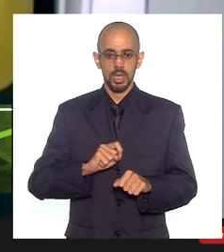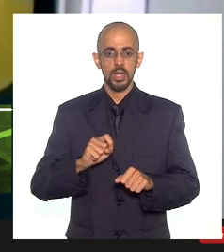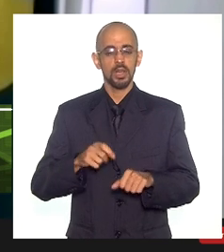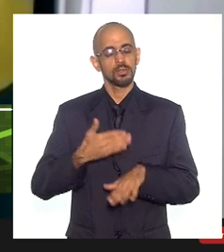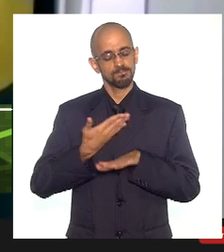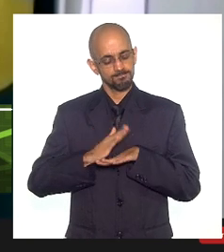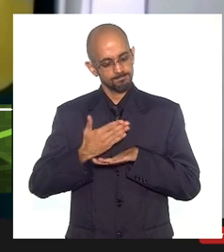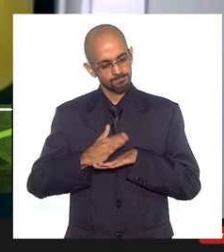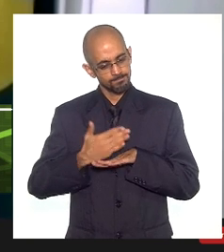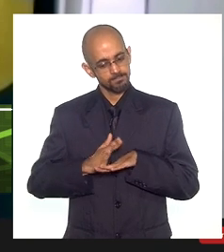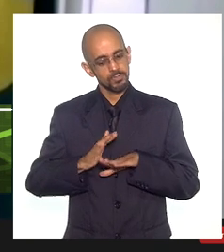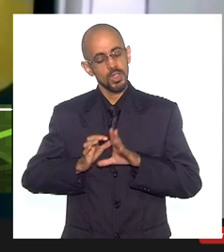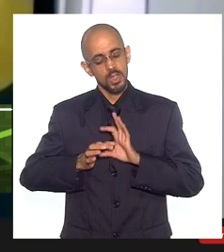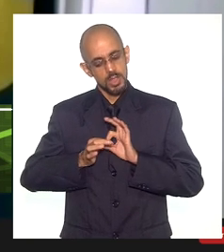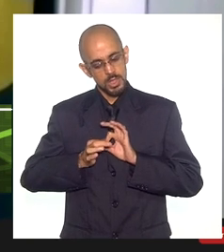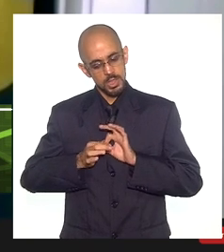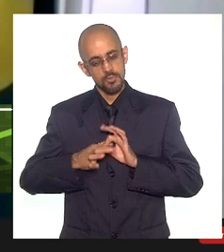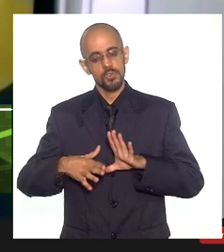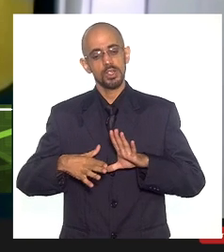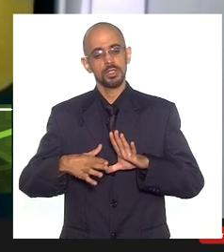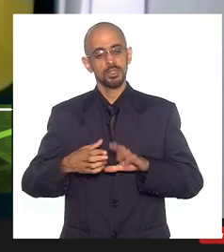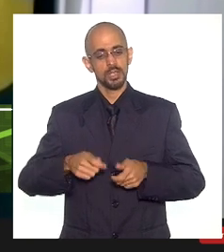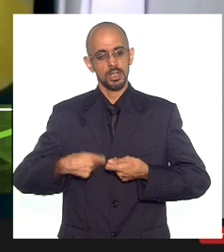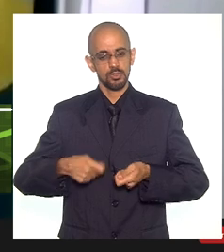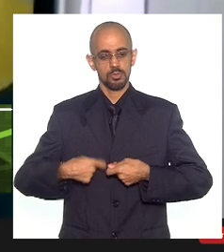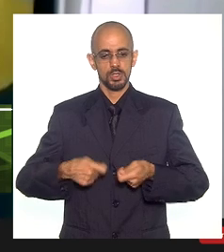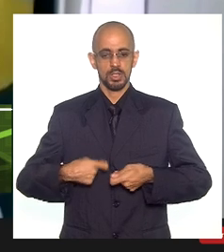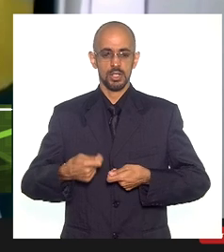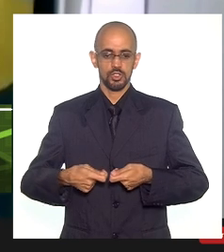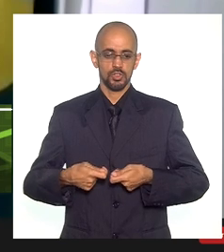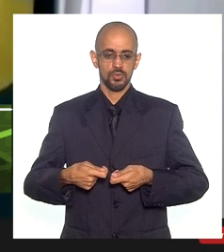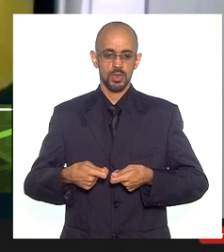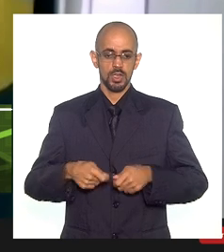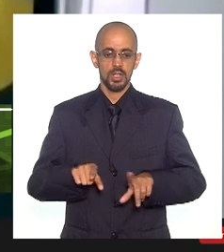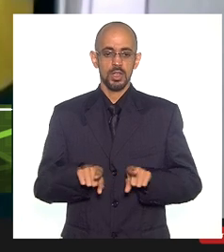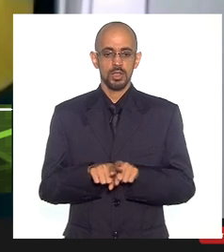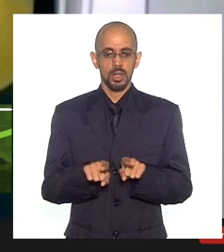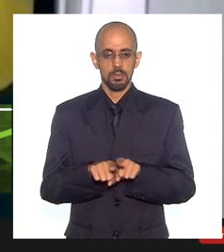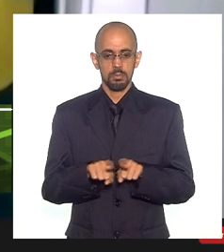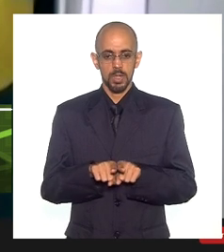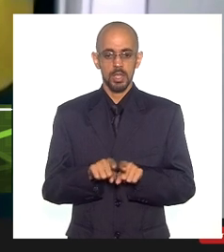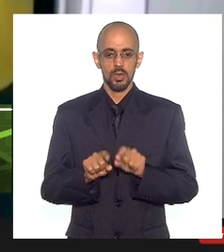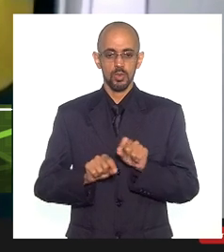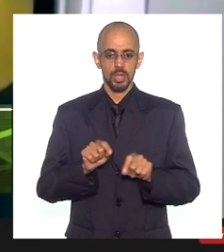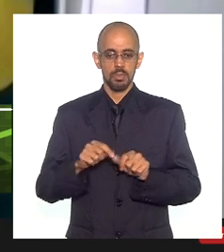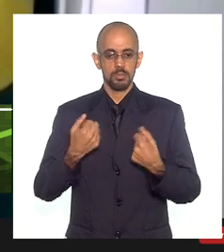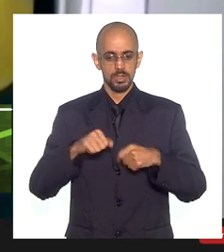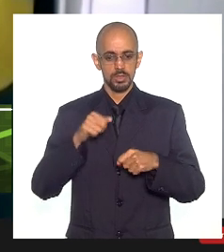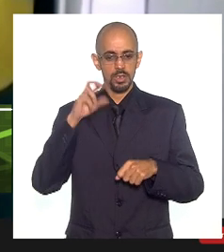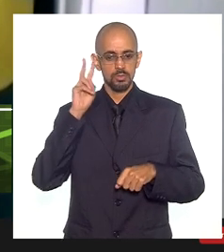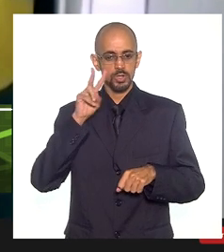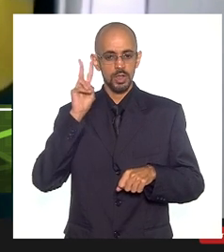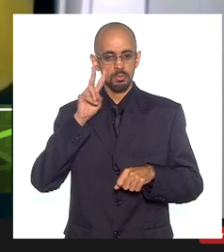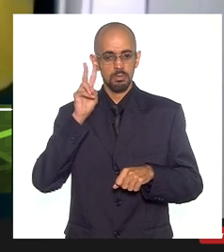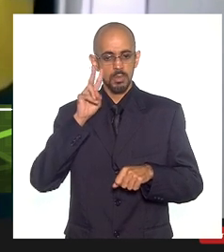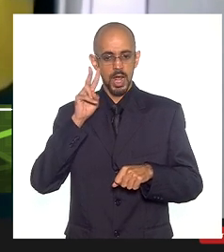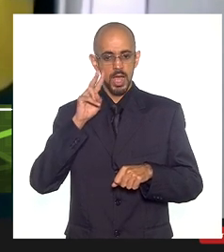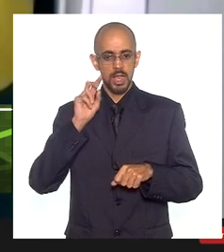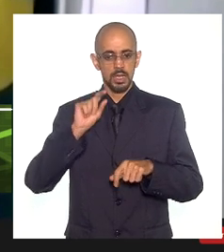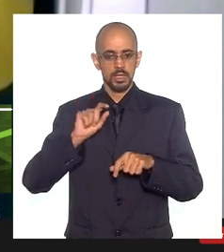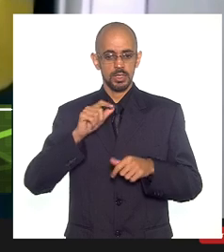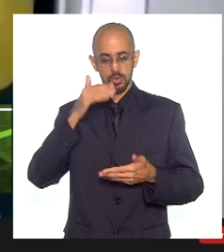da autonomia, tanto financeira quanto administrativa, sem falar na necessidade de lembrar sempre que o cumprimento